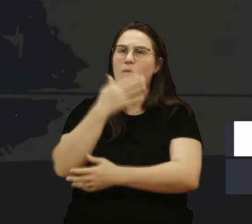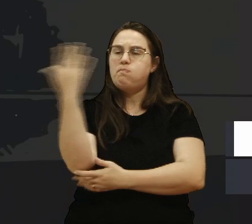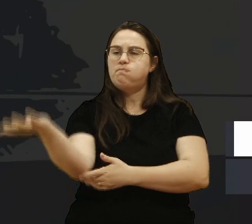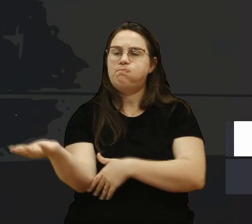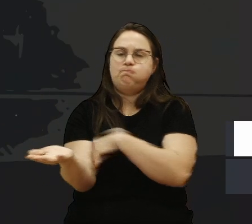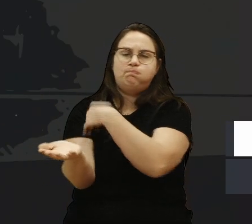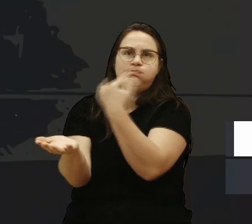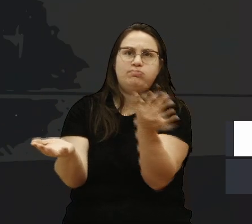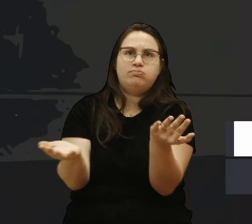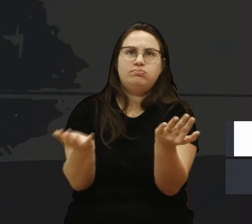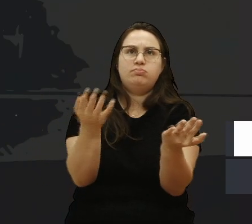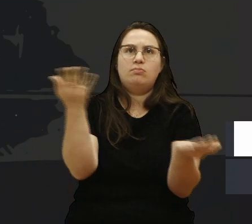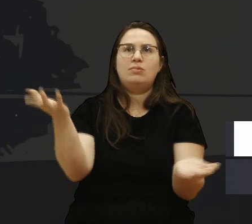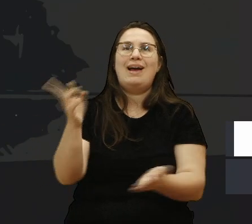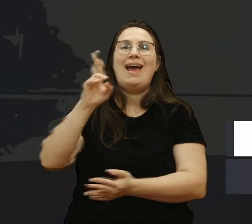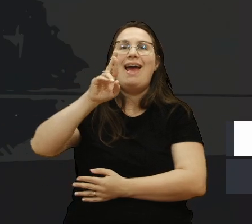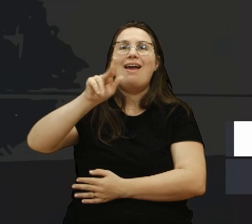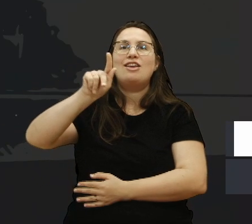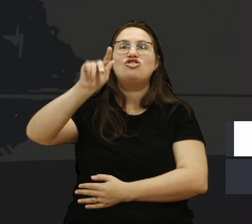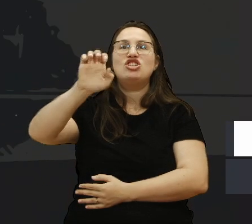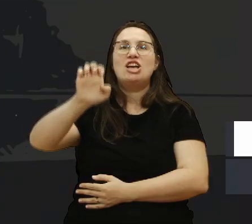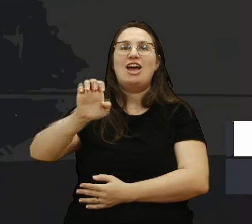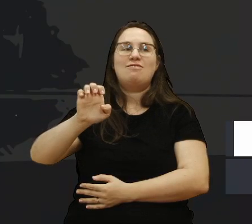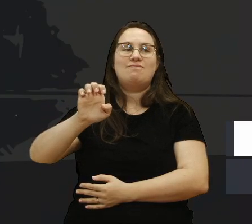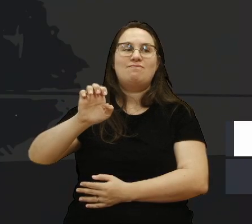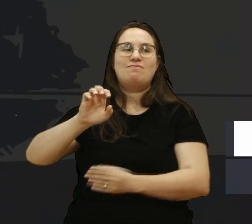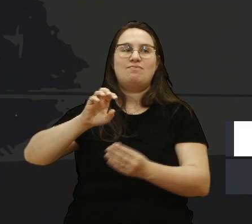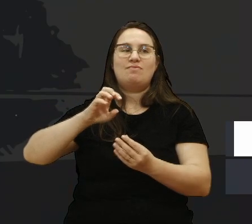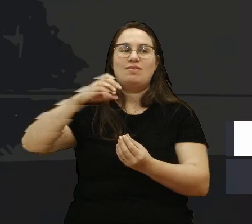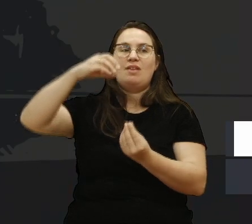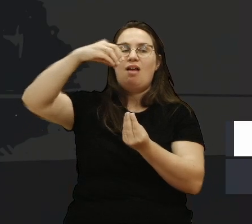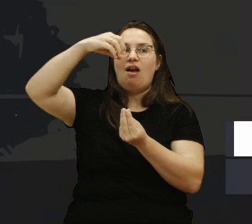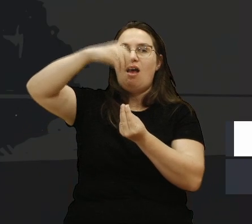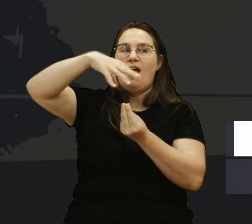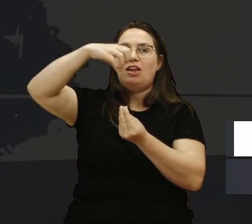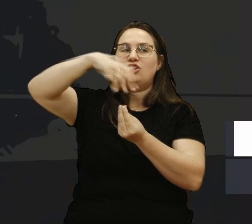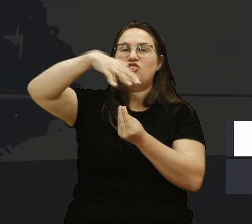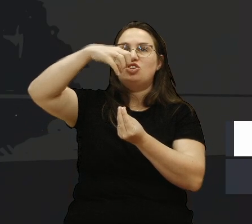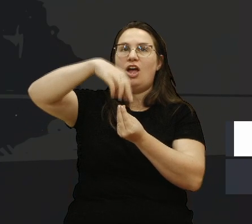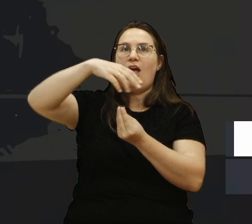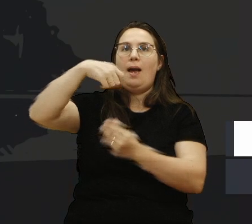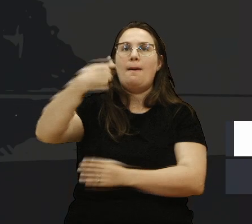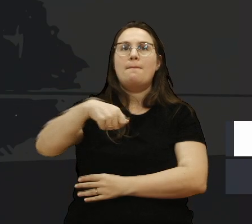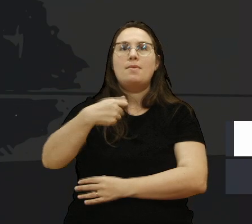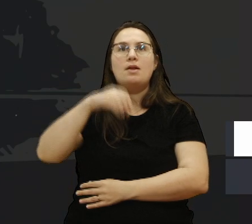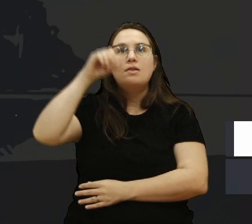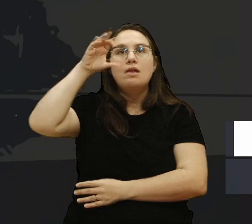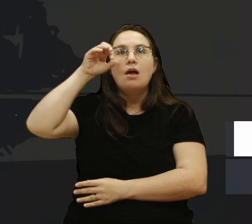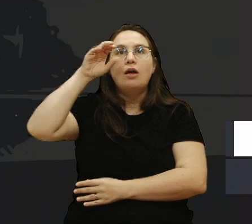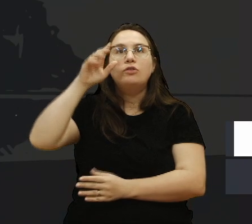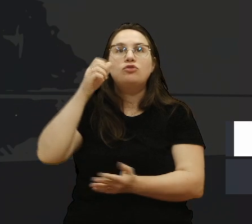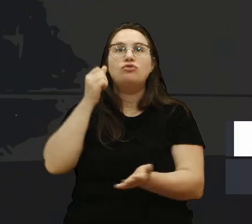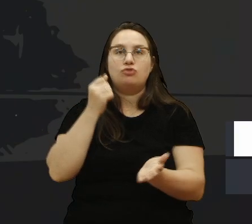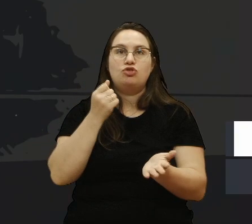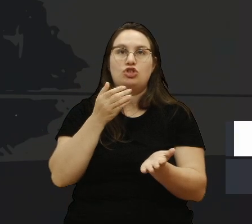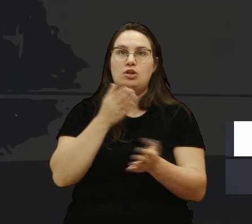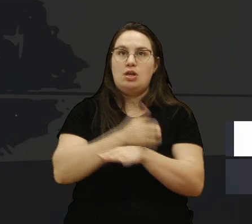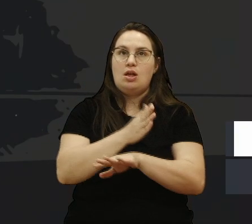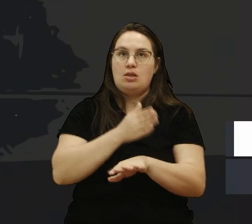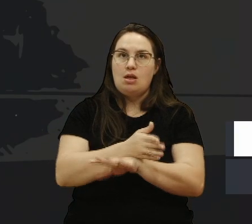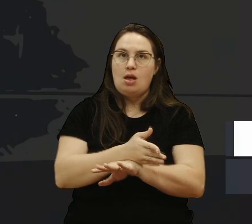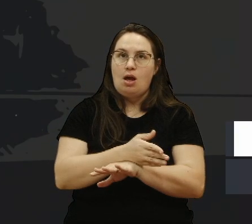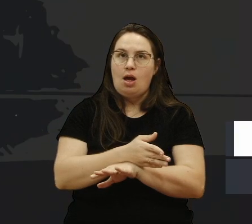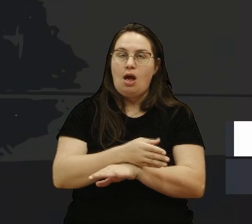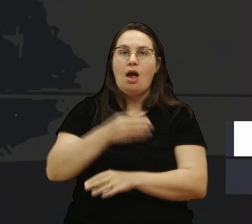isso? A RGE. A RGE precisa, vereador Fiuza, de autorização? Não.